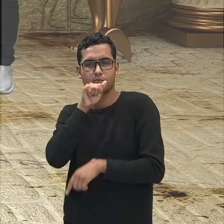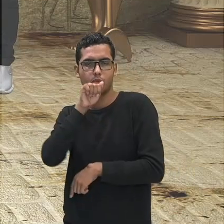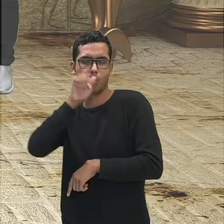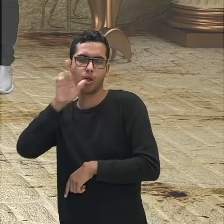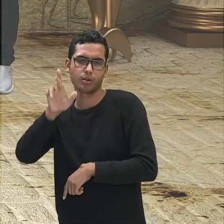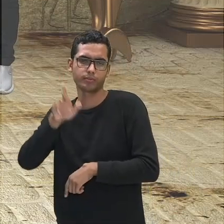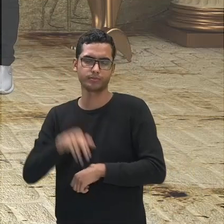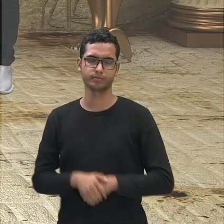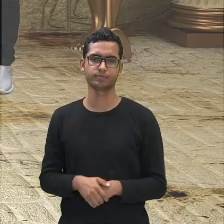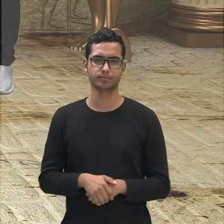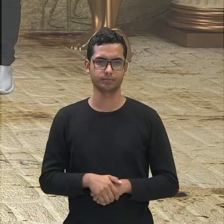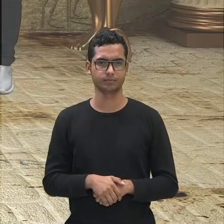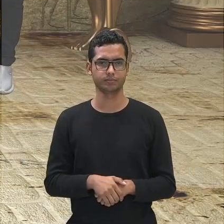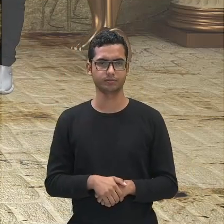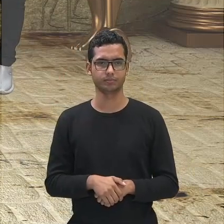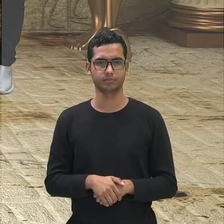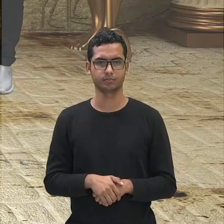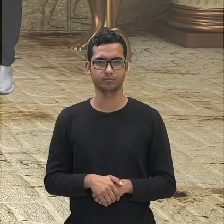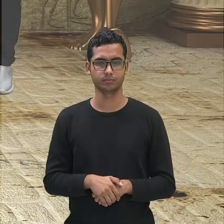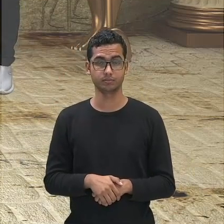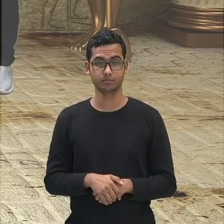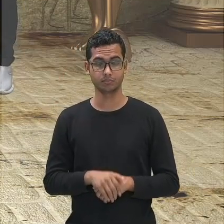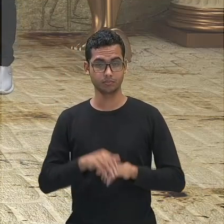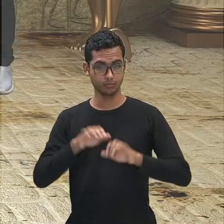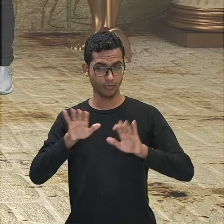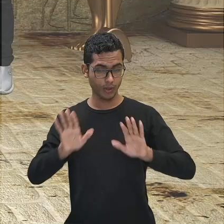Agora, ele,